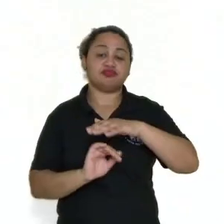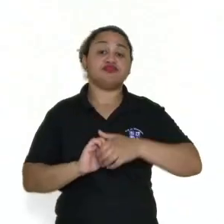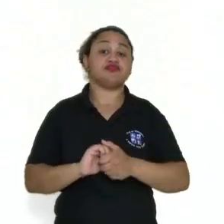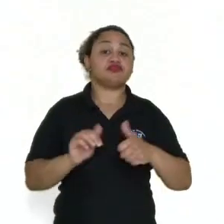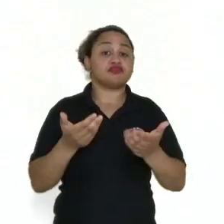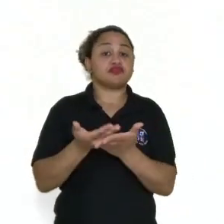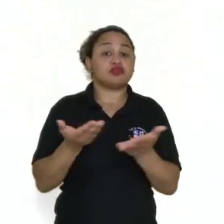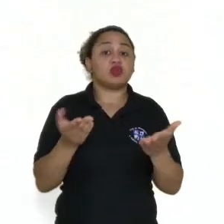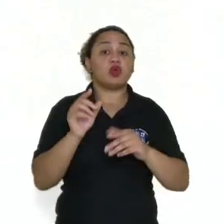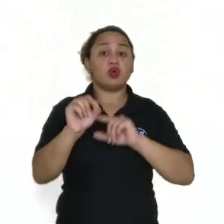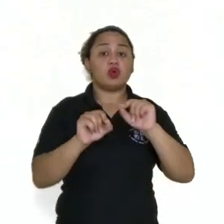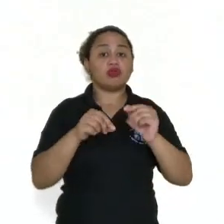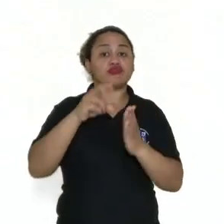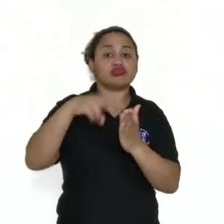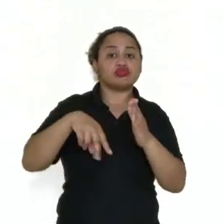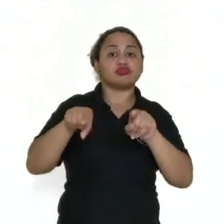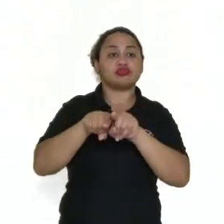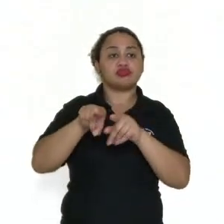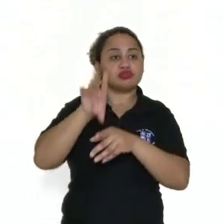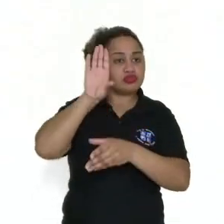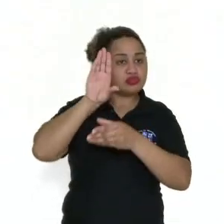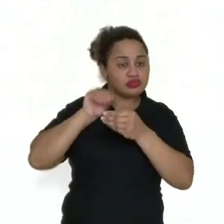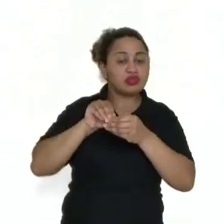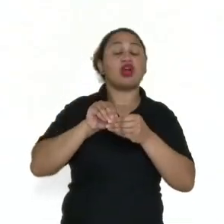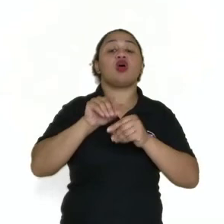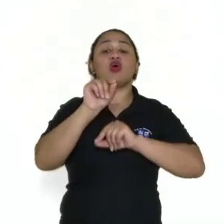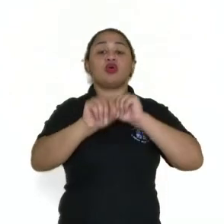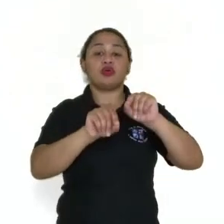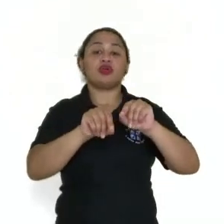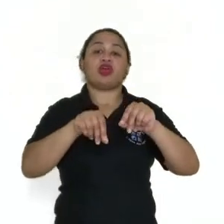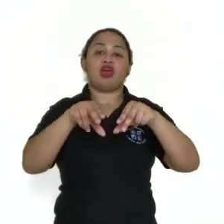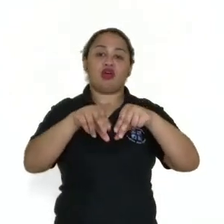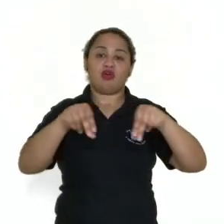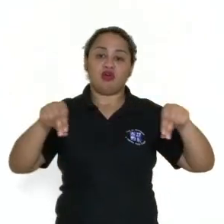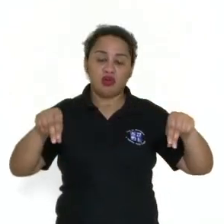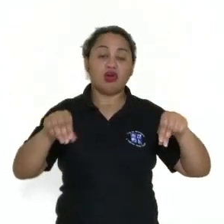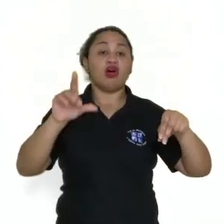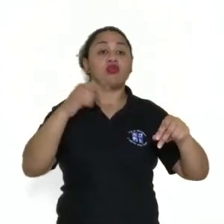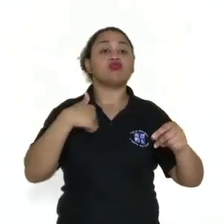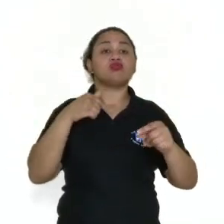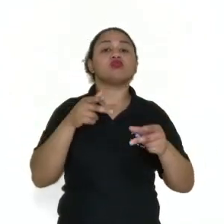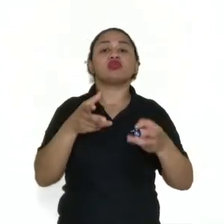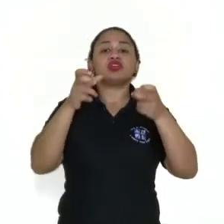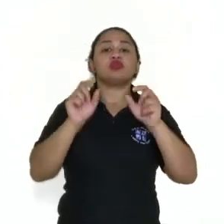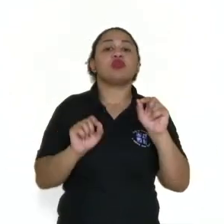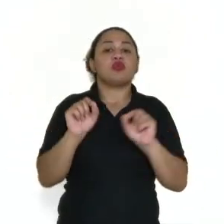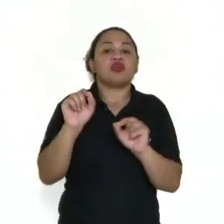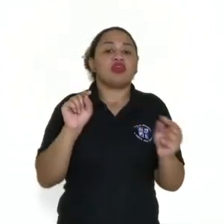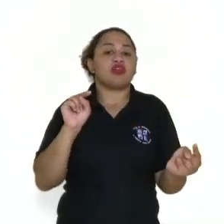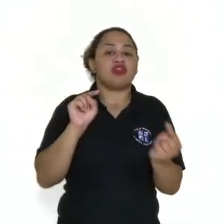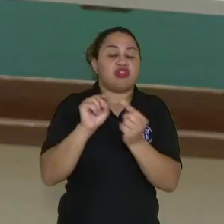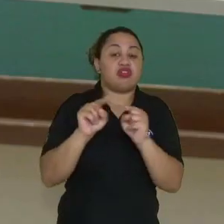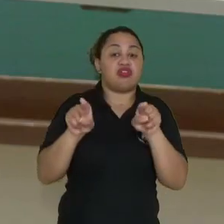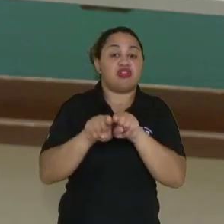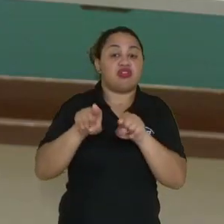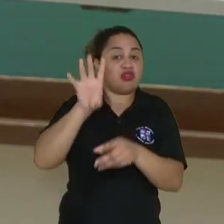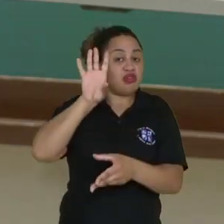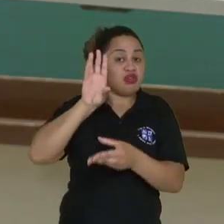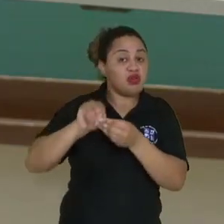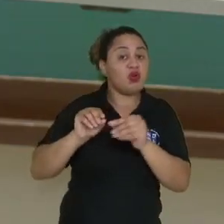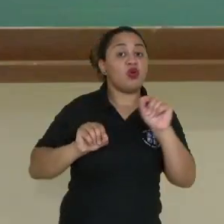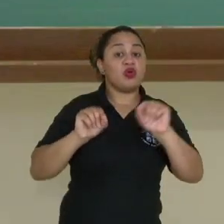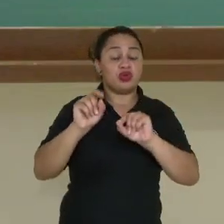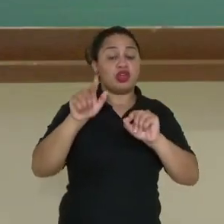aula, nós lemos e interpretamos um poema de cordel, identificamos o tema e a finalidade do poema e compreendemos o que é